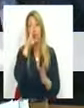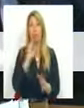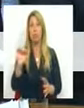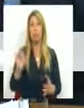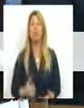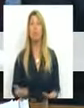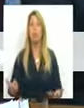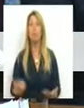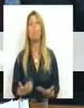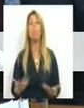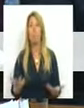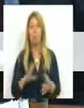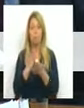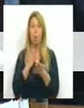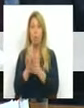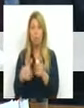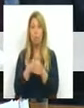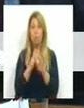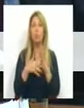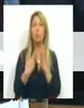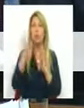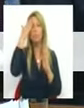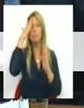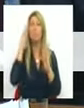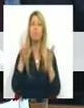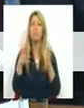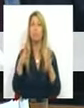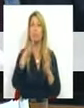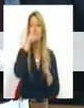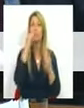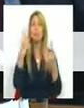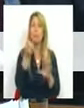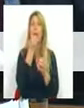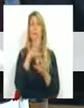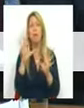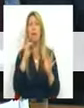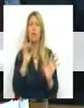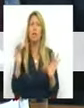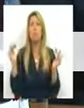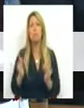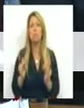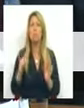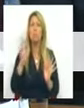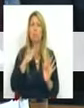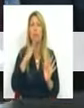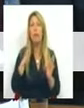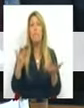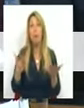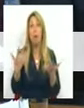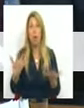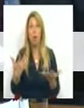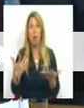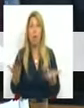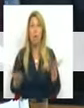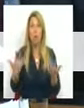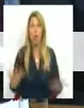Justamente, o estudo que acompanhava esse plano estimava que o Estado teria perdas menores que as agora verificadas com a resolução. O